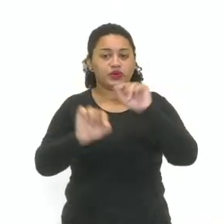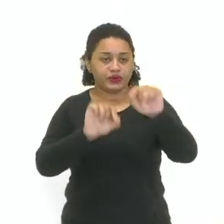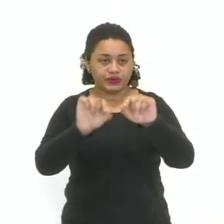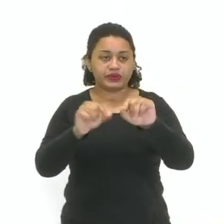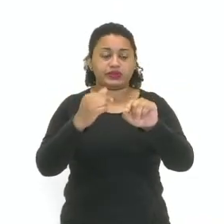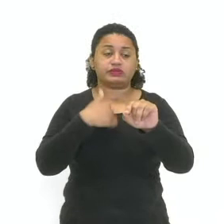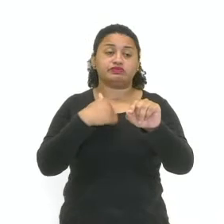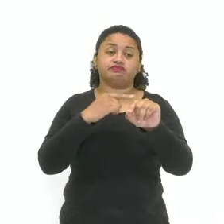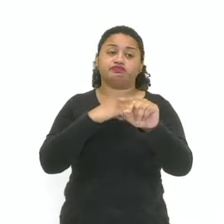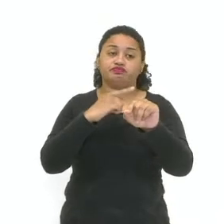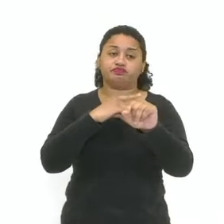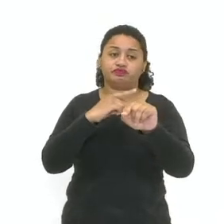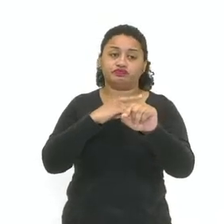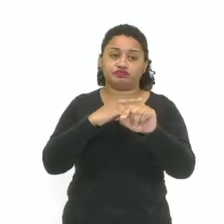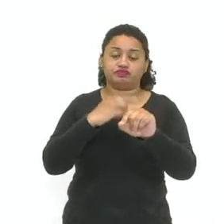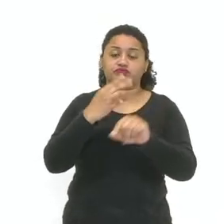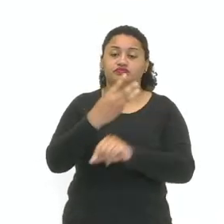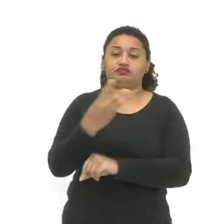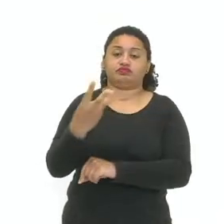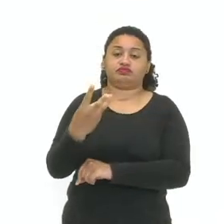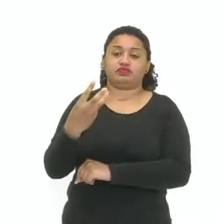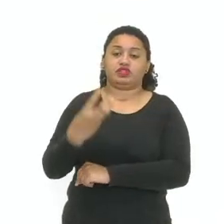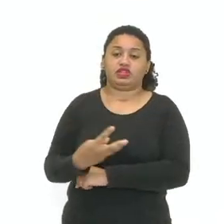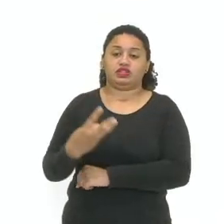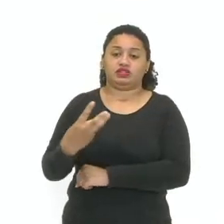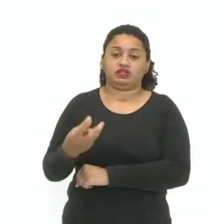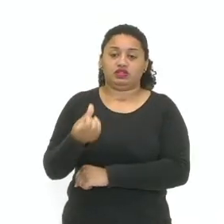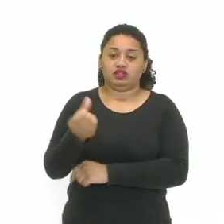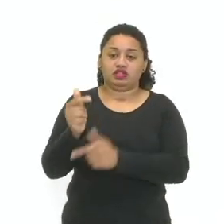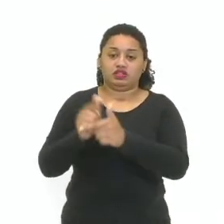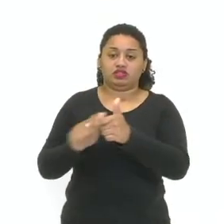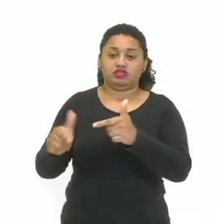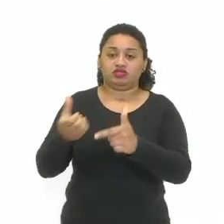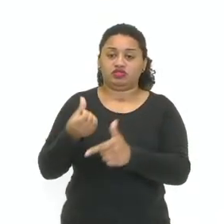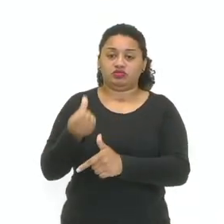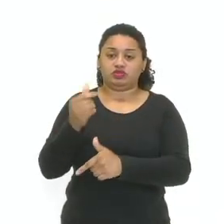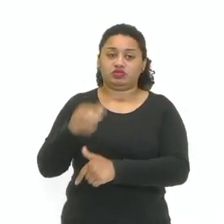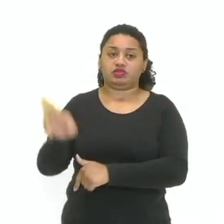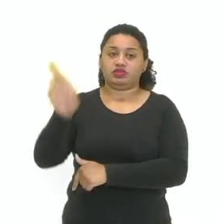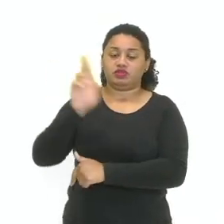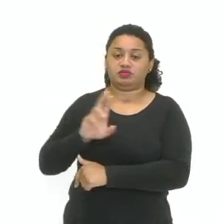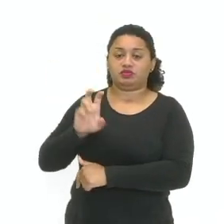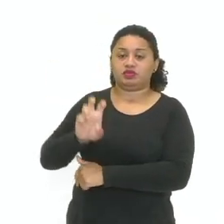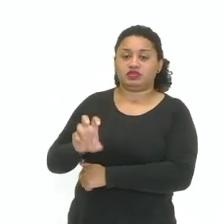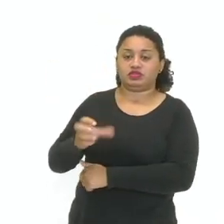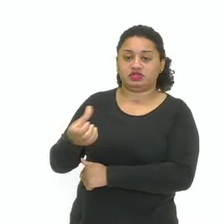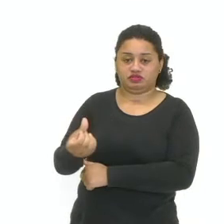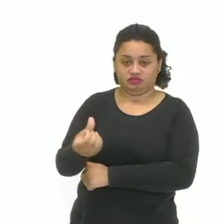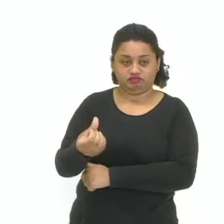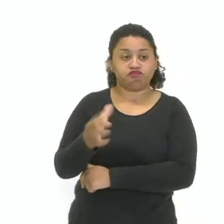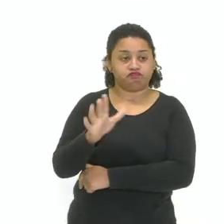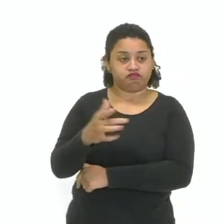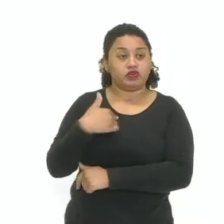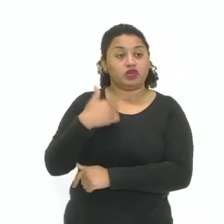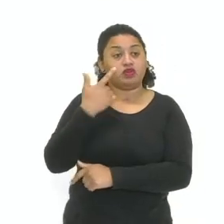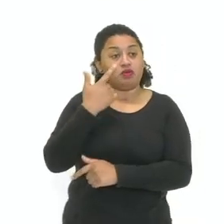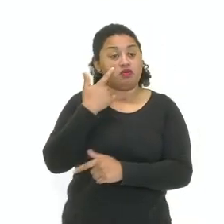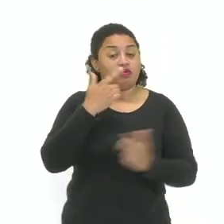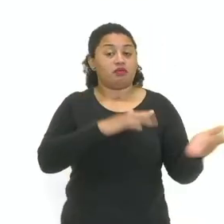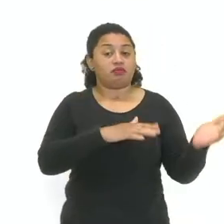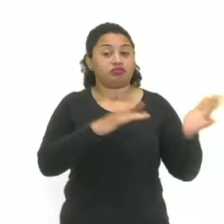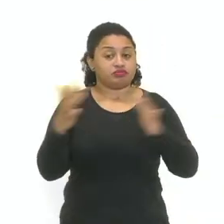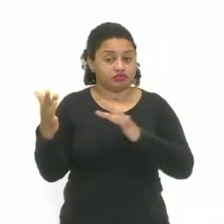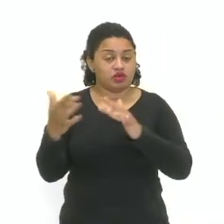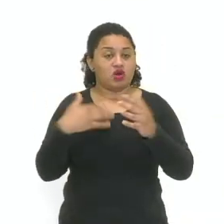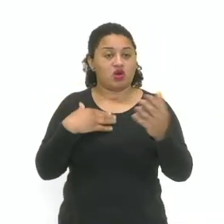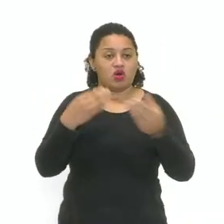eu tenho 336 dividido por 6, me dá um valor de 56. Porém, não terminou